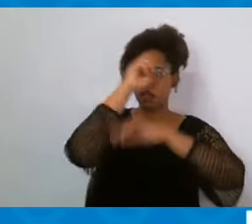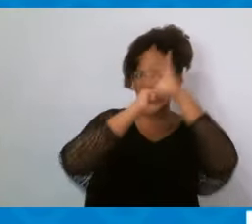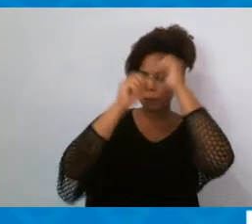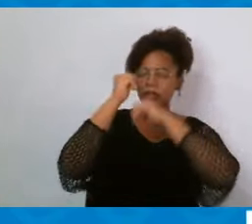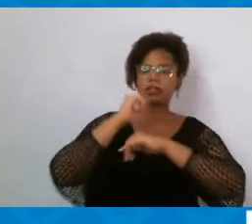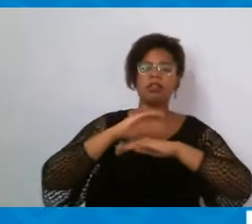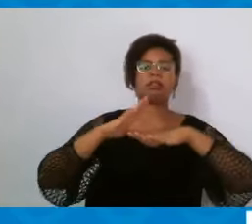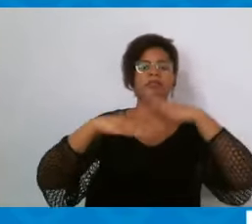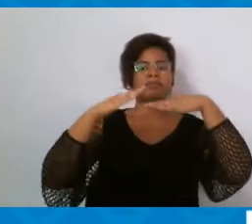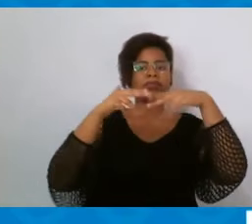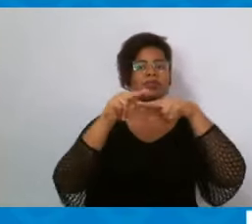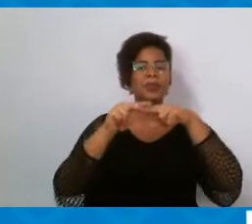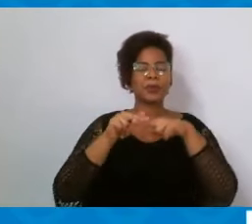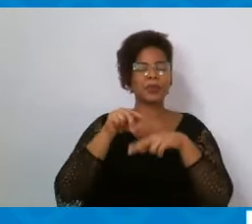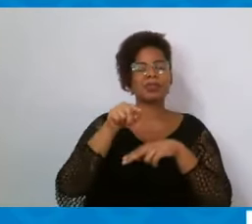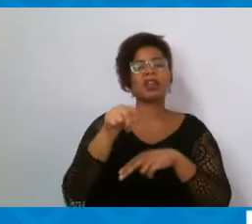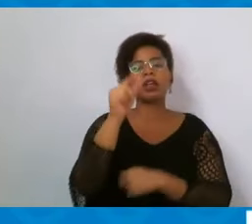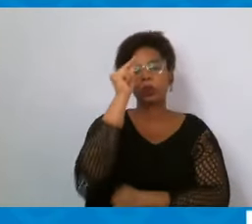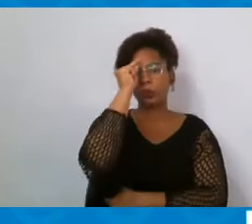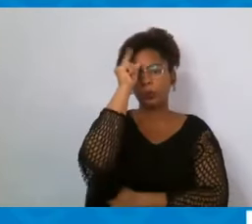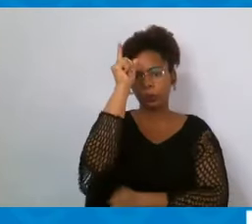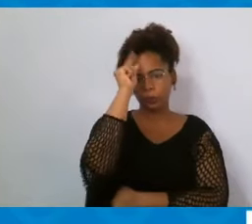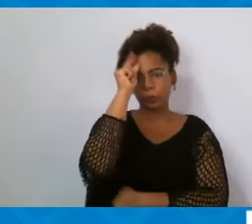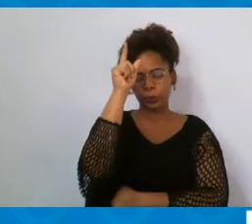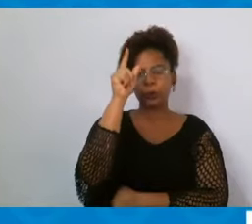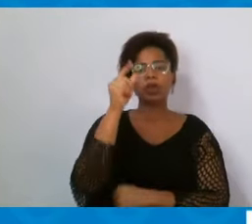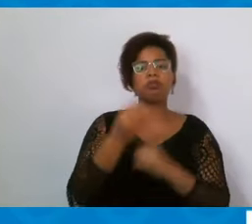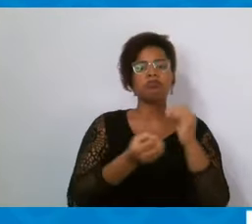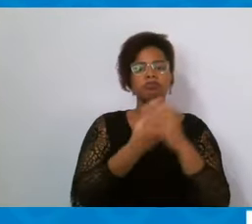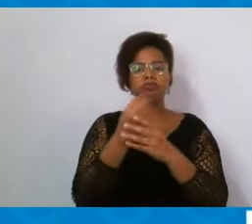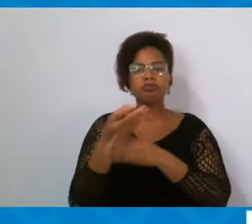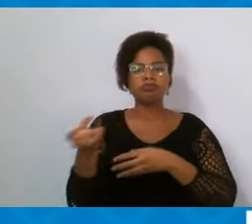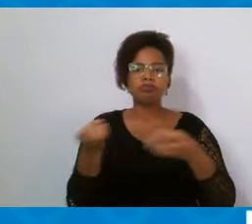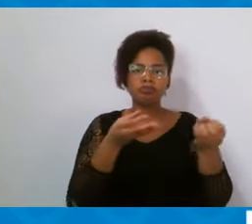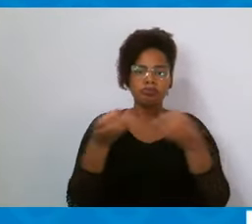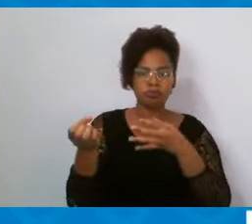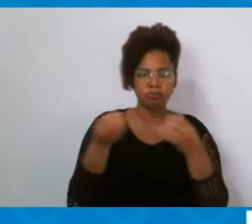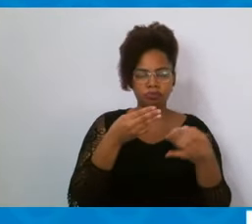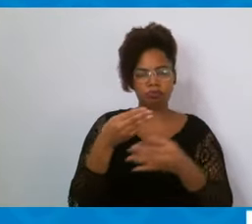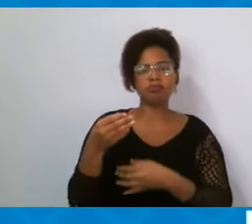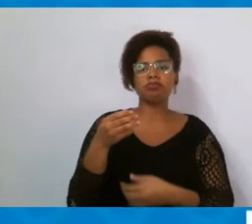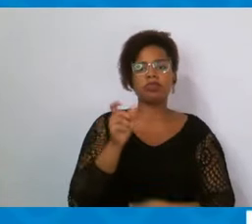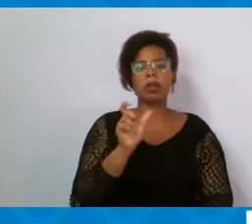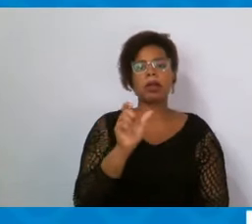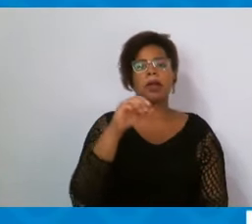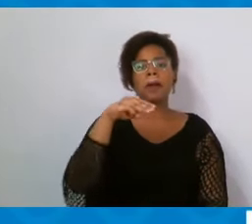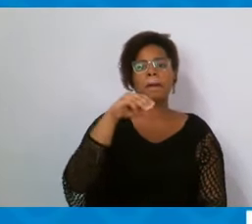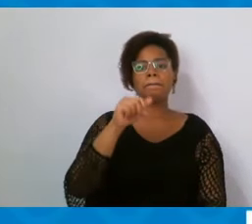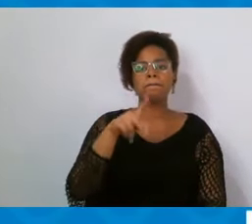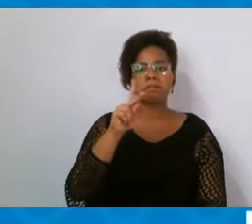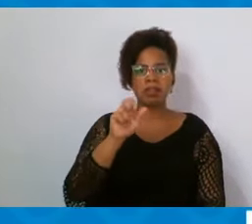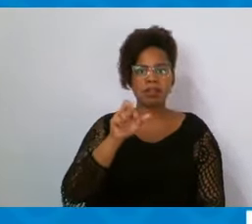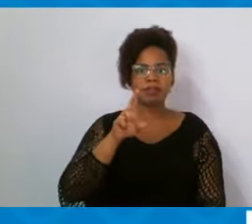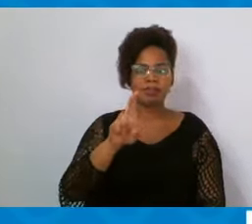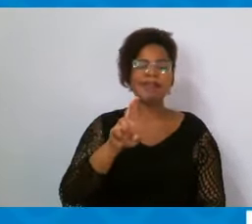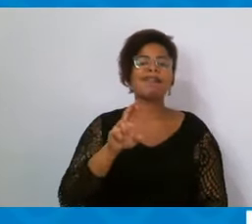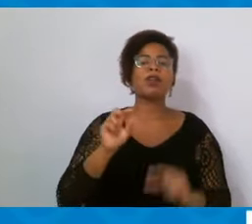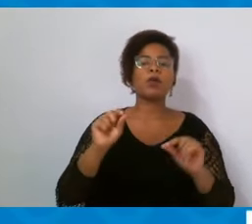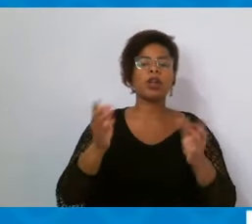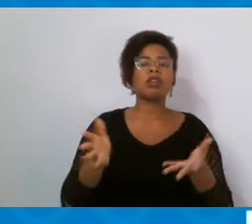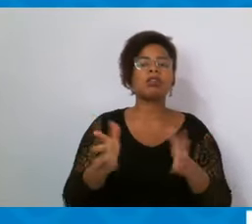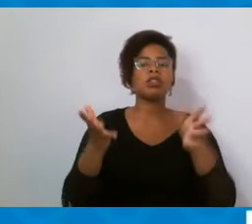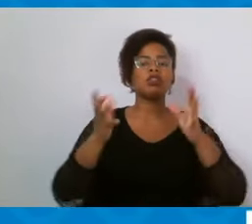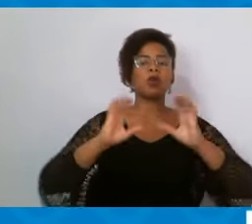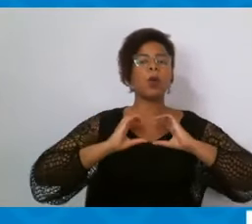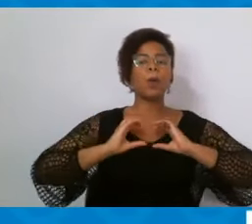São um conjunto, então, de comportamentos baseados na fabricação de coisas que dão materialidade à